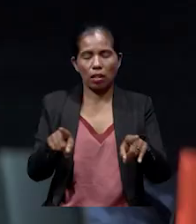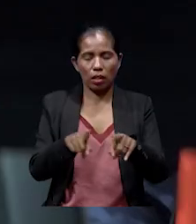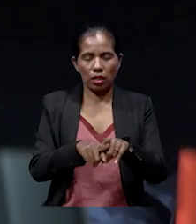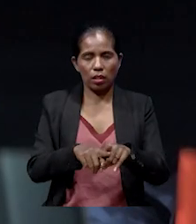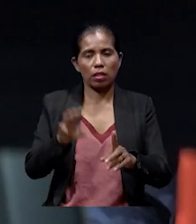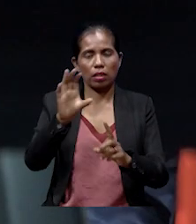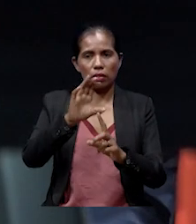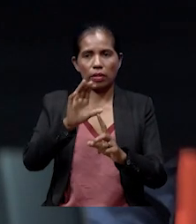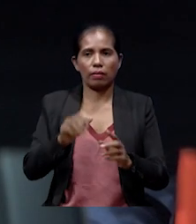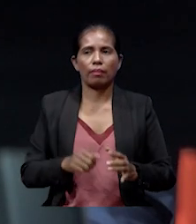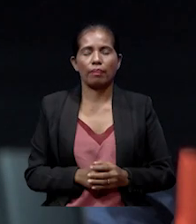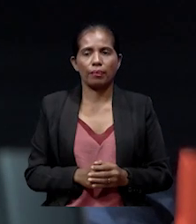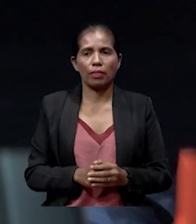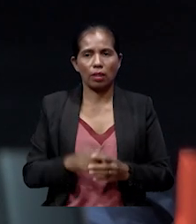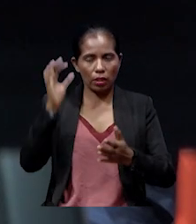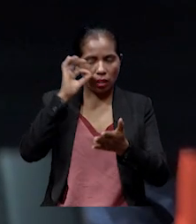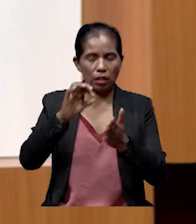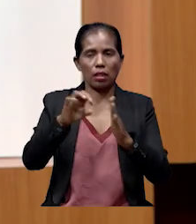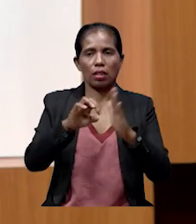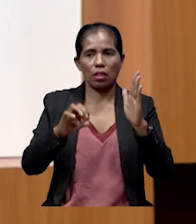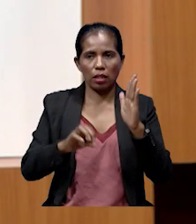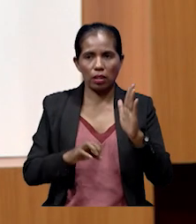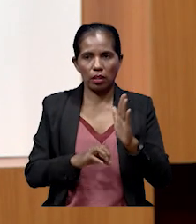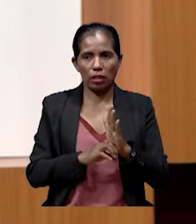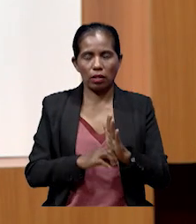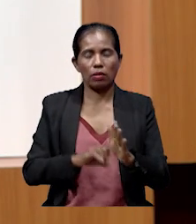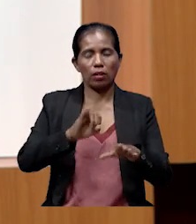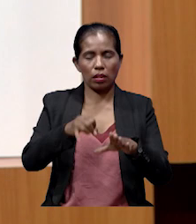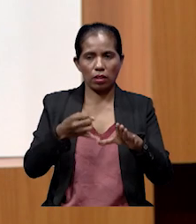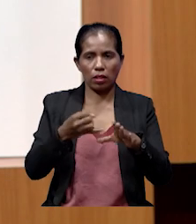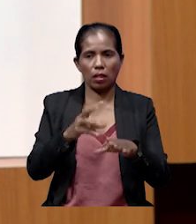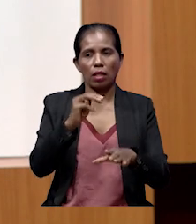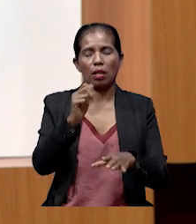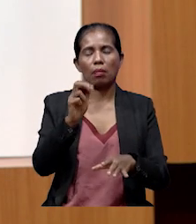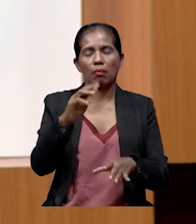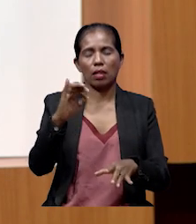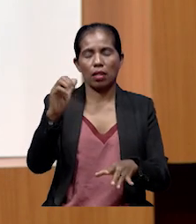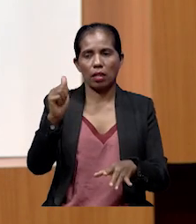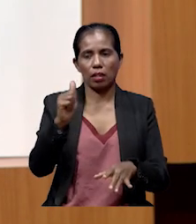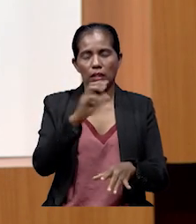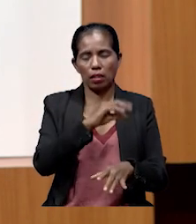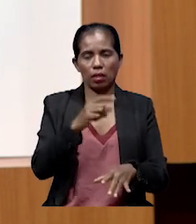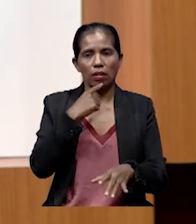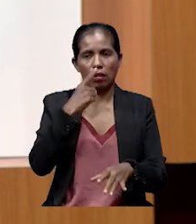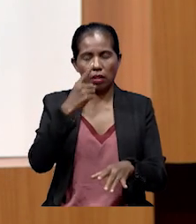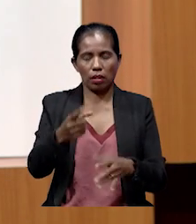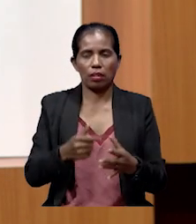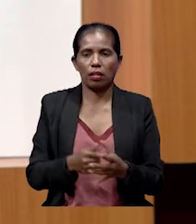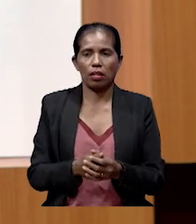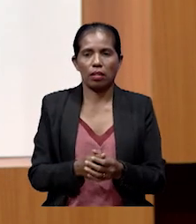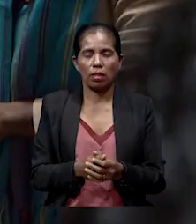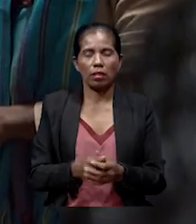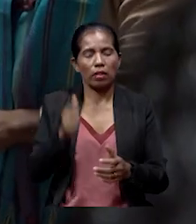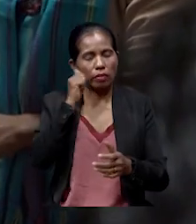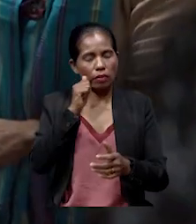sifia. Além de ne, Secretaria de Estado Igualdade no Inclusão, Maria de Fátima Correia Mos hateten katak, ia